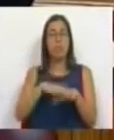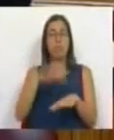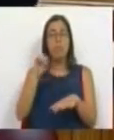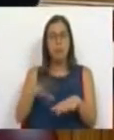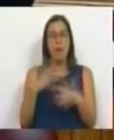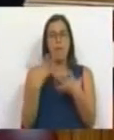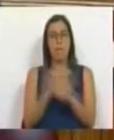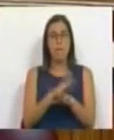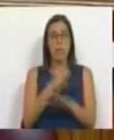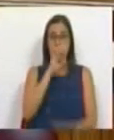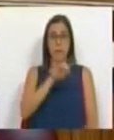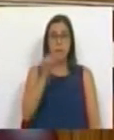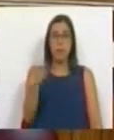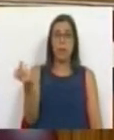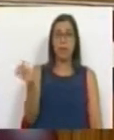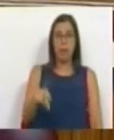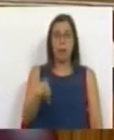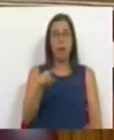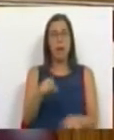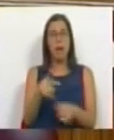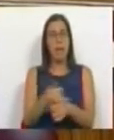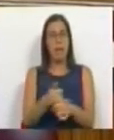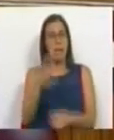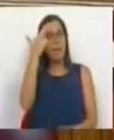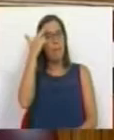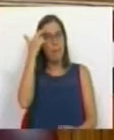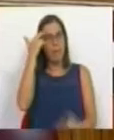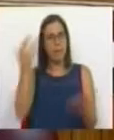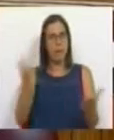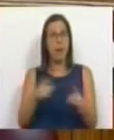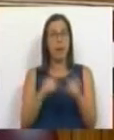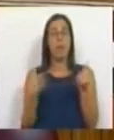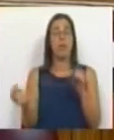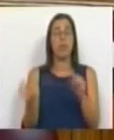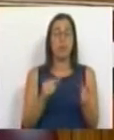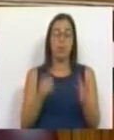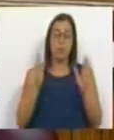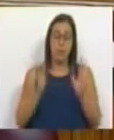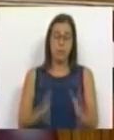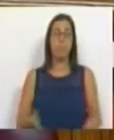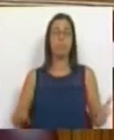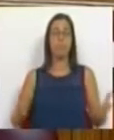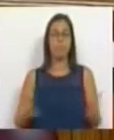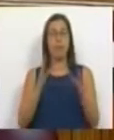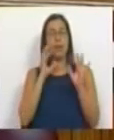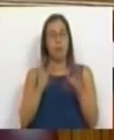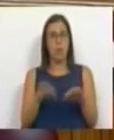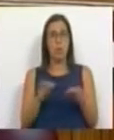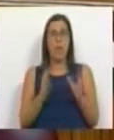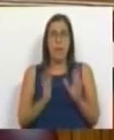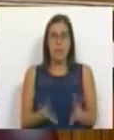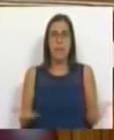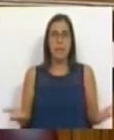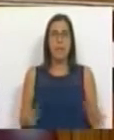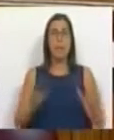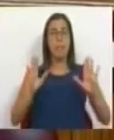aos fogos que ocorram na Ilha da Madeira. É uma discussão que se deve, sobre a qual se devem tirar conclusões,